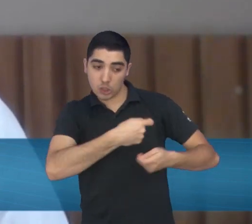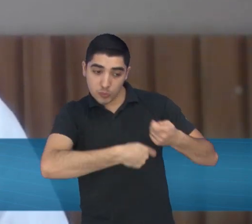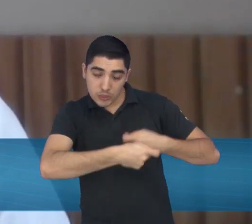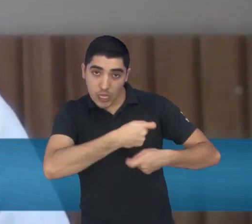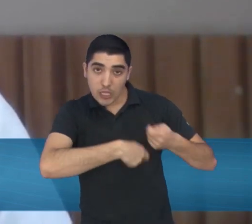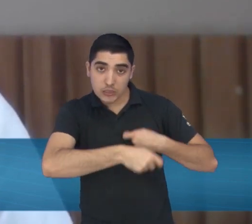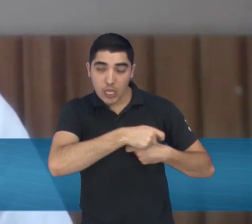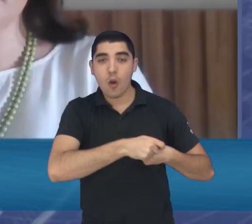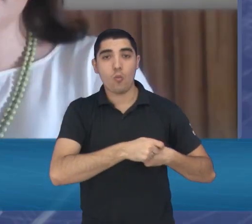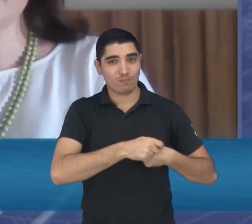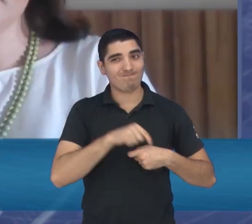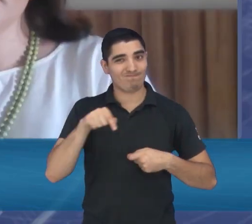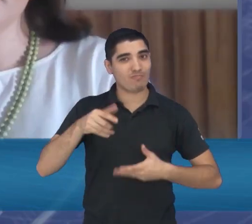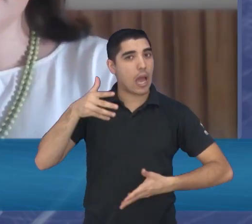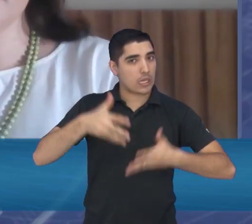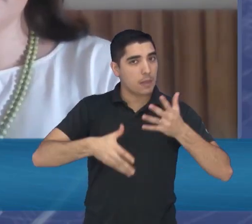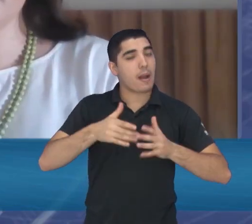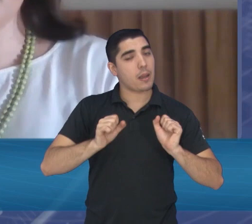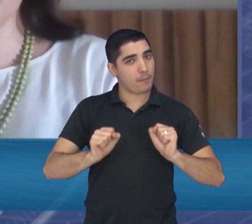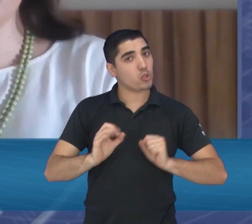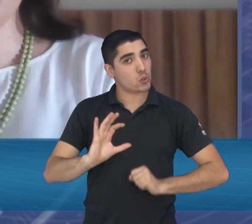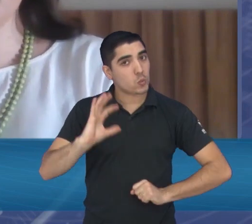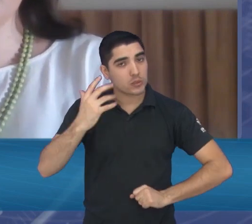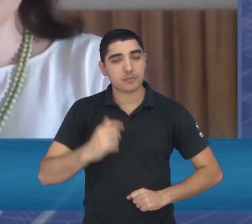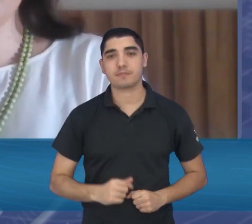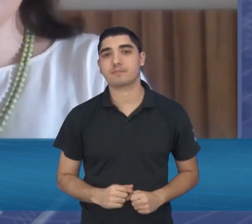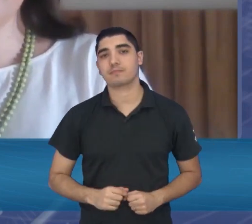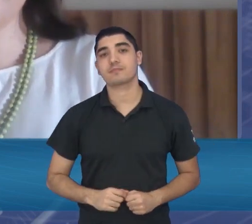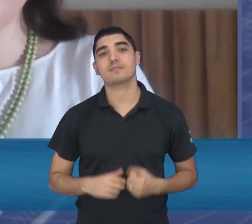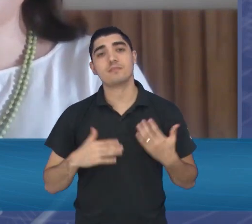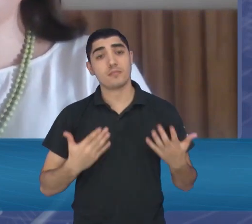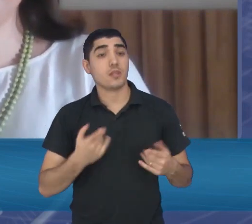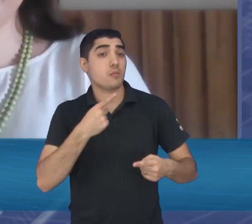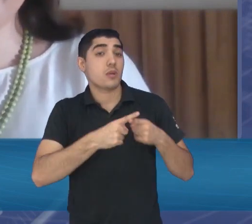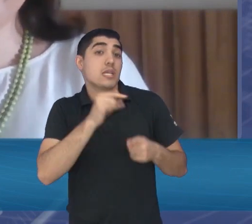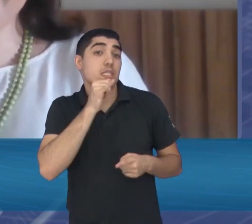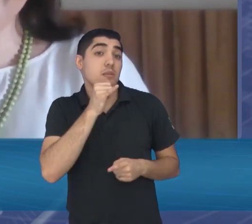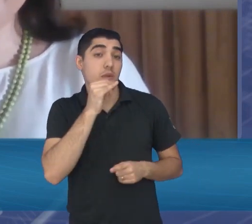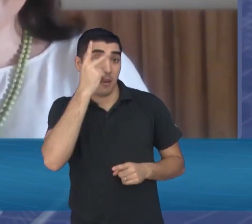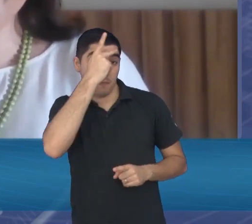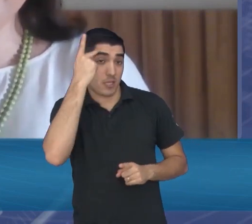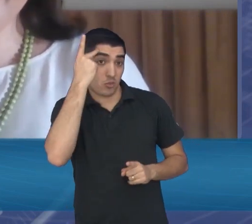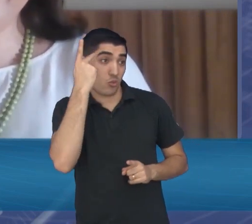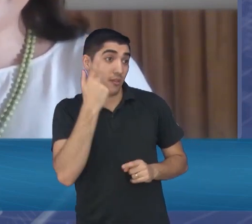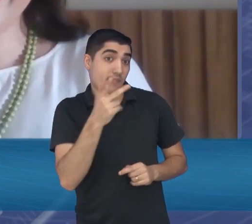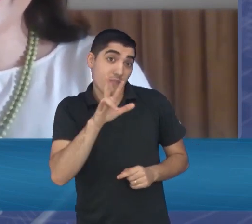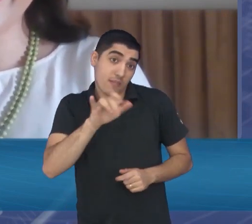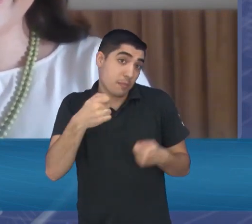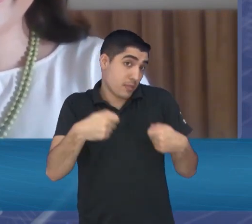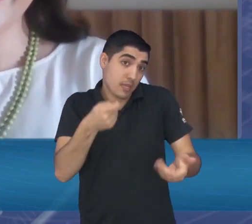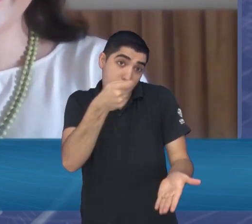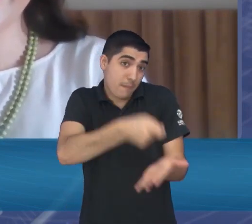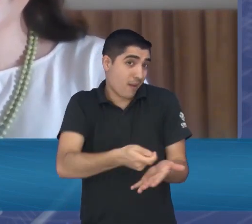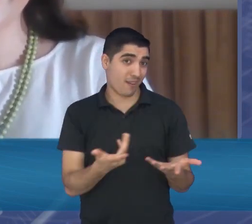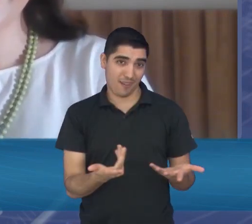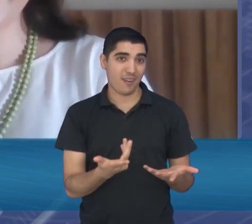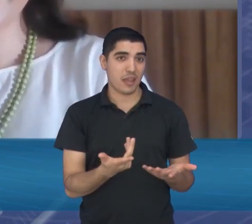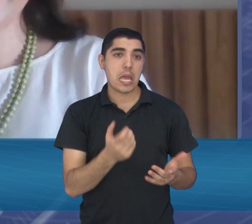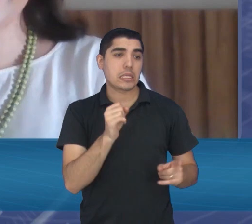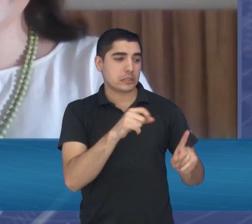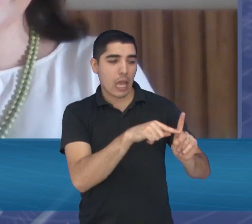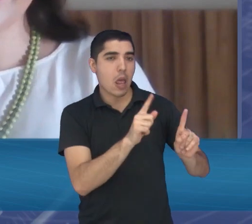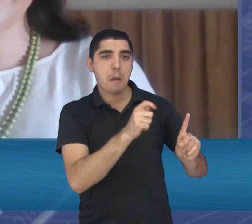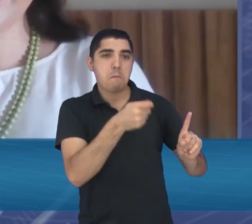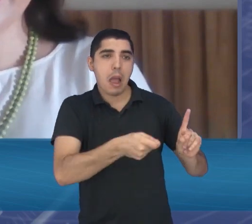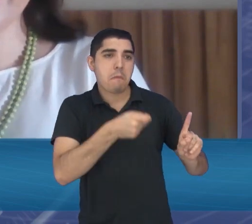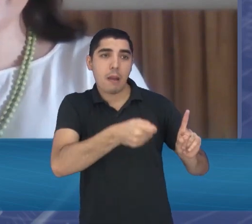boa administração. Porque alguém, é aquela famosa história, alguém vai ter de pagar a conta, né? Então, se alguém não está pagando, vai